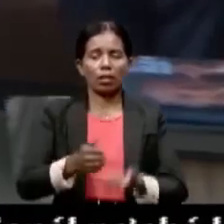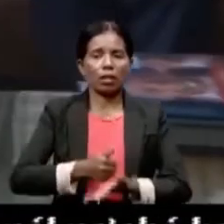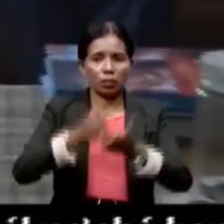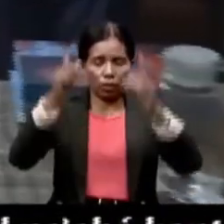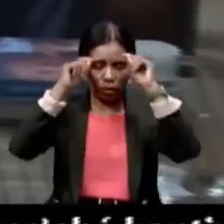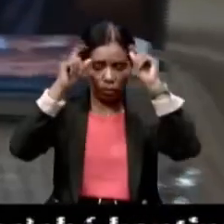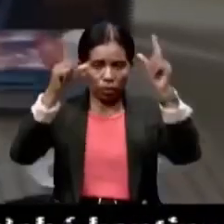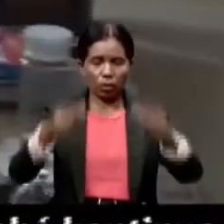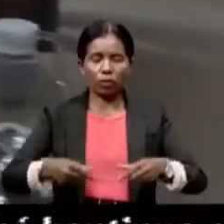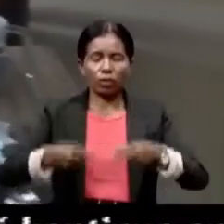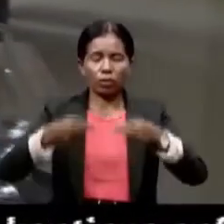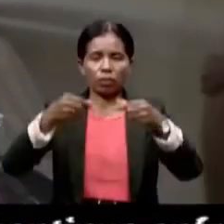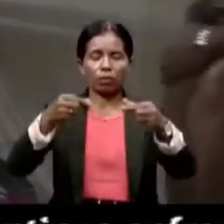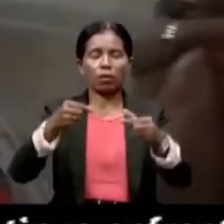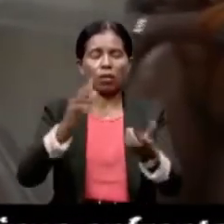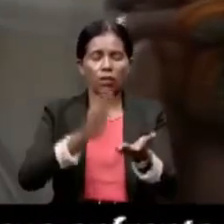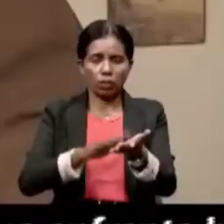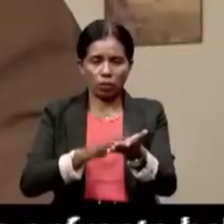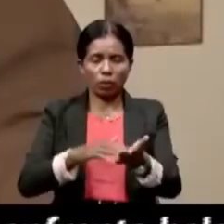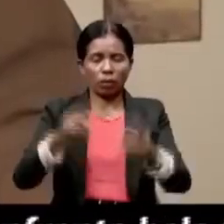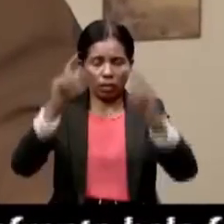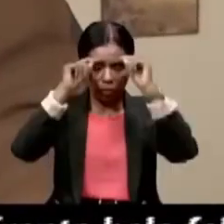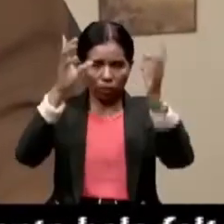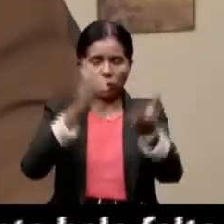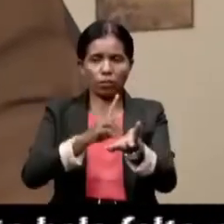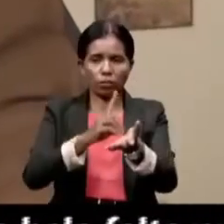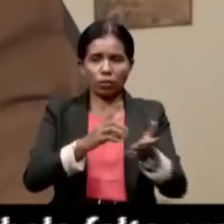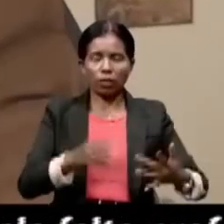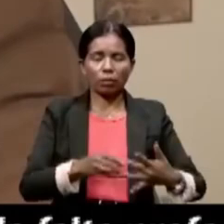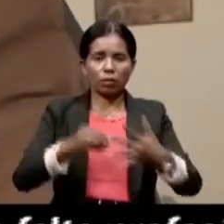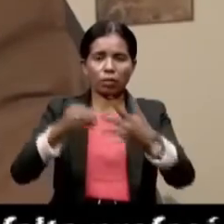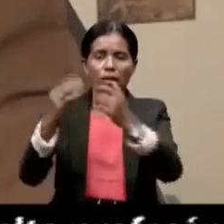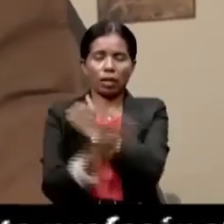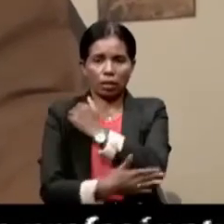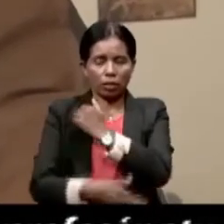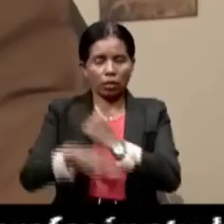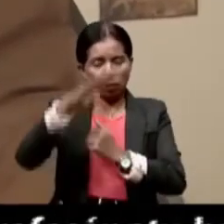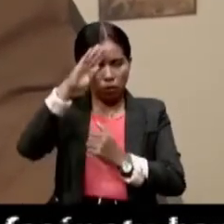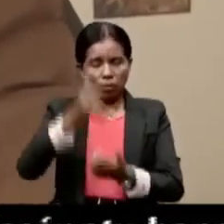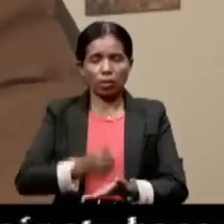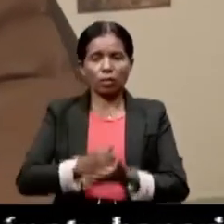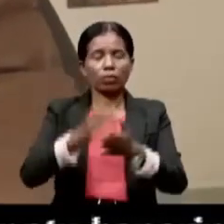Timor-Leste, onde foi bolso de estudo para Timor-Oan, a ser curso médico especialista e a Cuba, no modo apoio